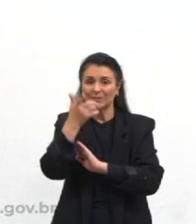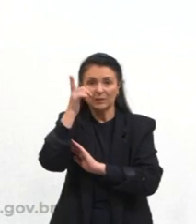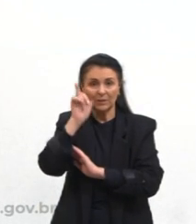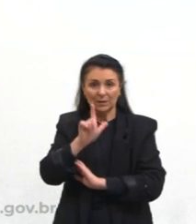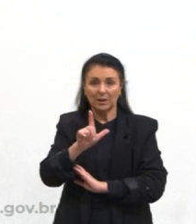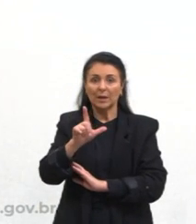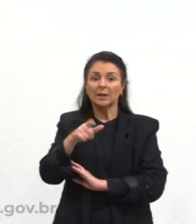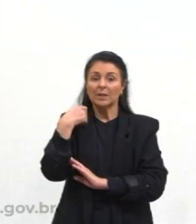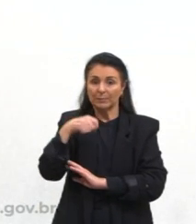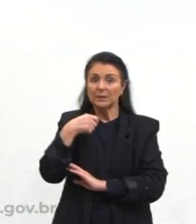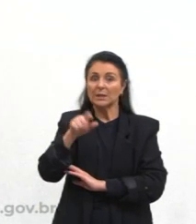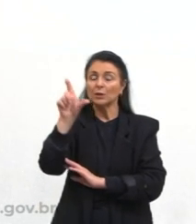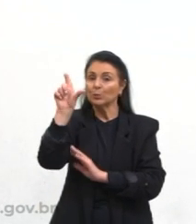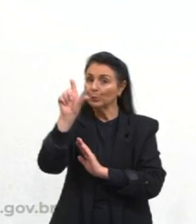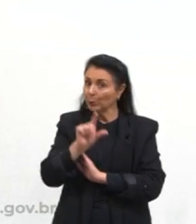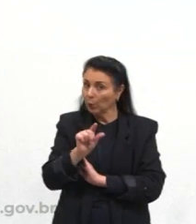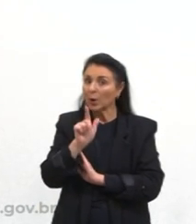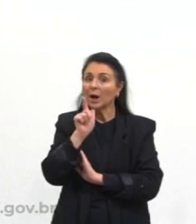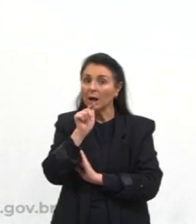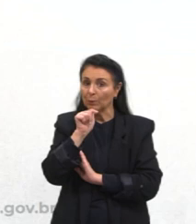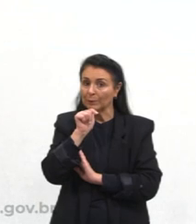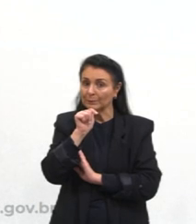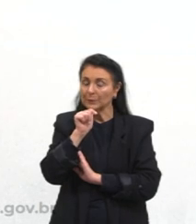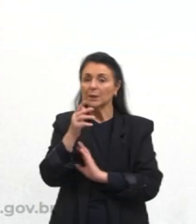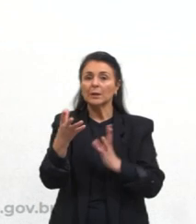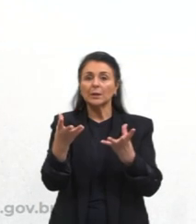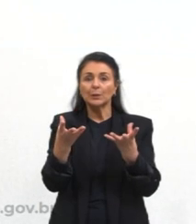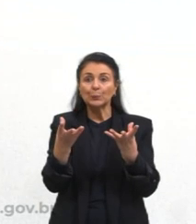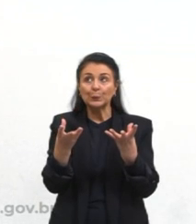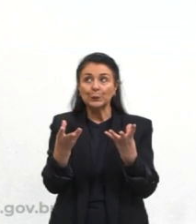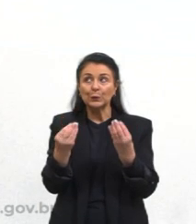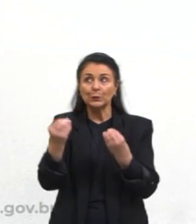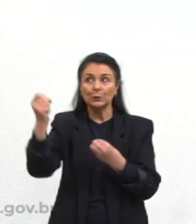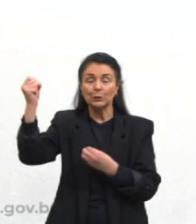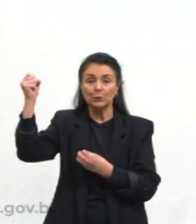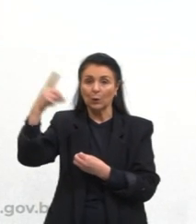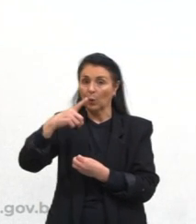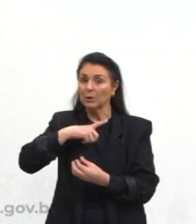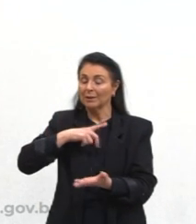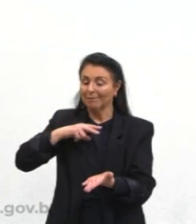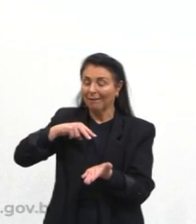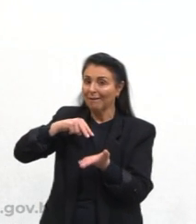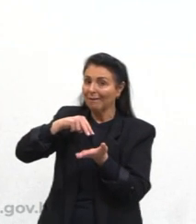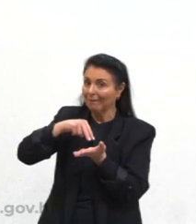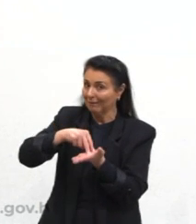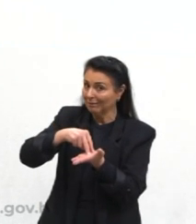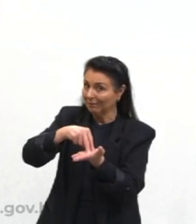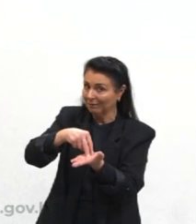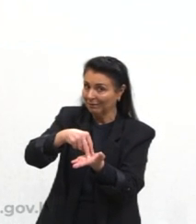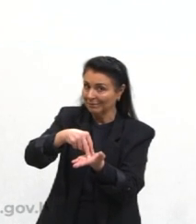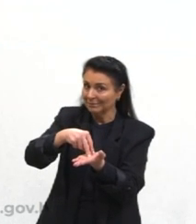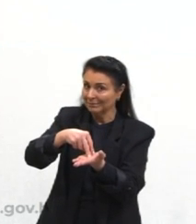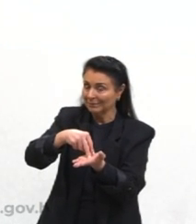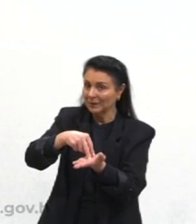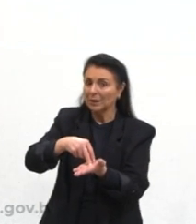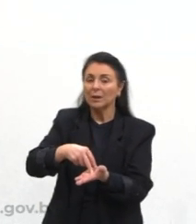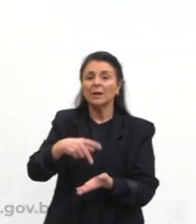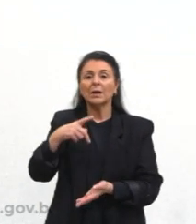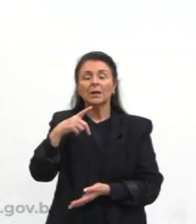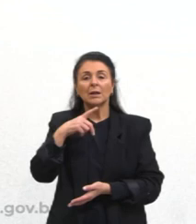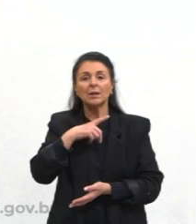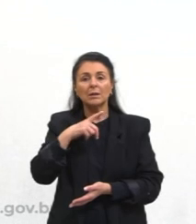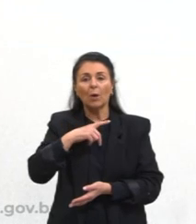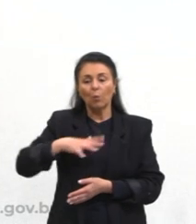pouca água né adaptado a pouca água e muito sol muitas vezes tá porque tu não vai ter esse estrato arbóreo Então